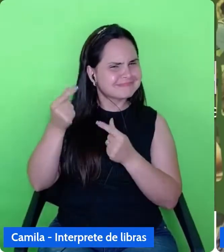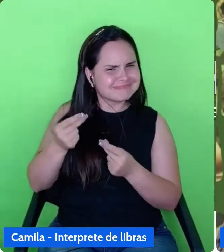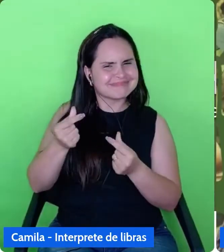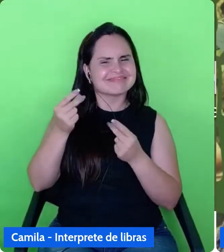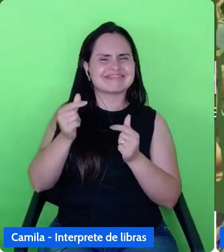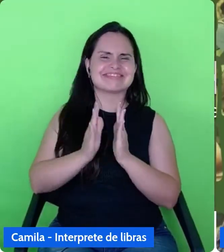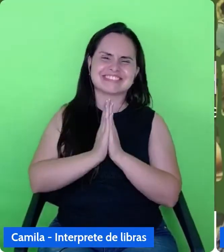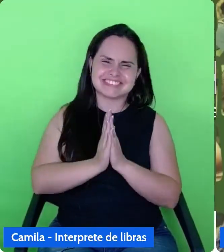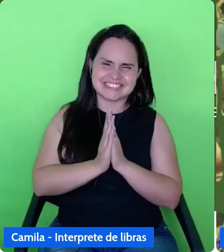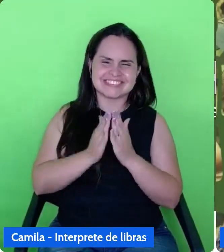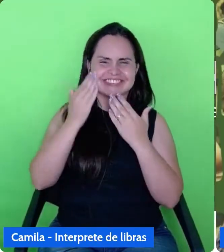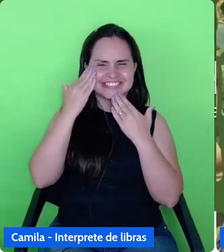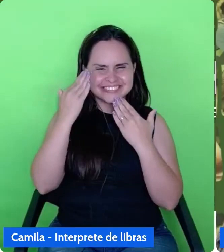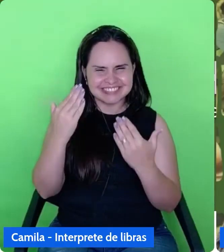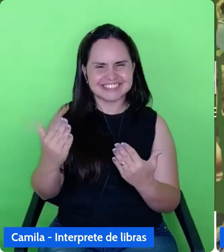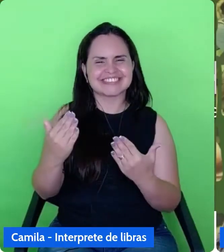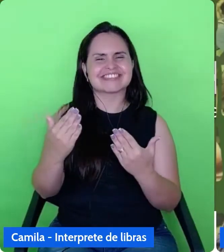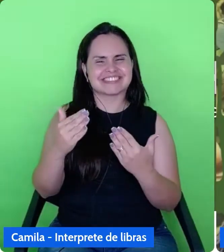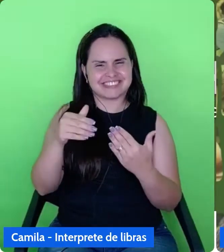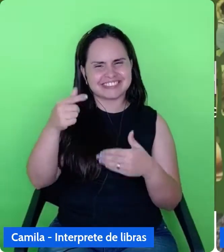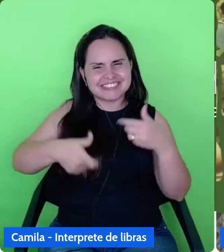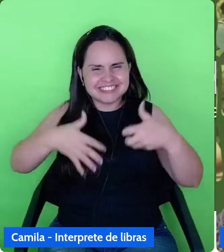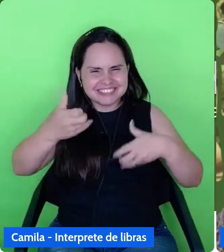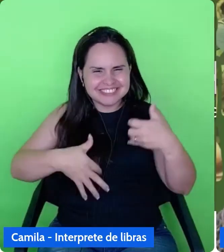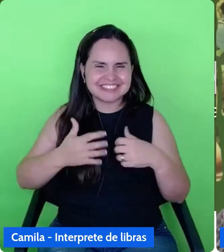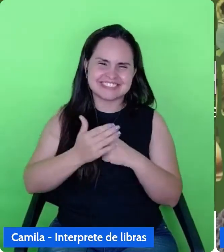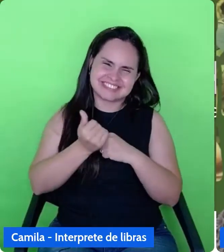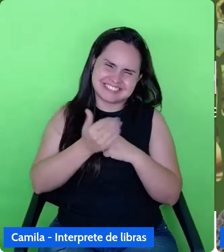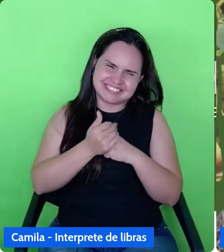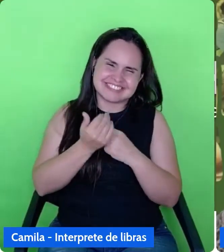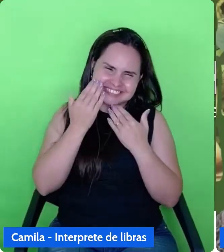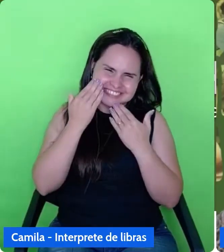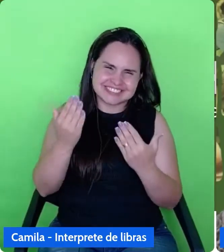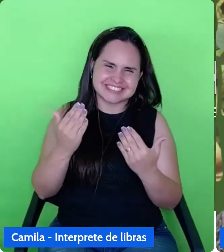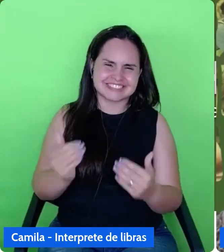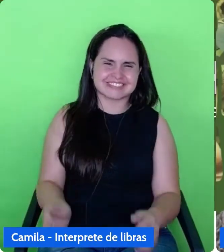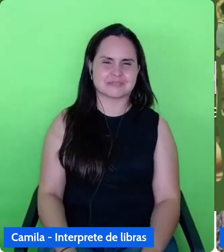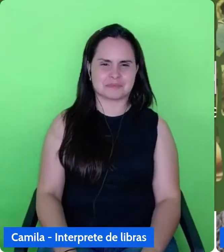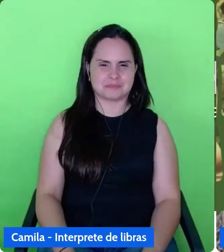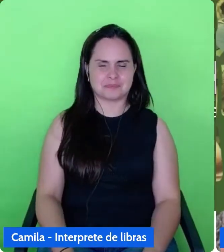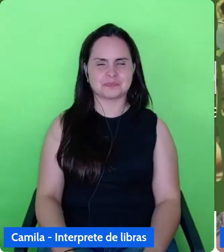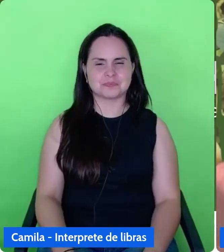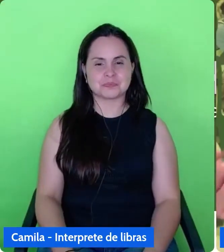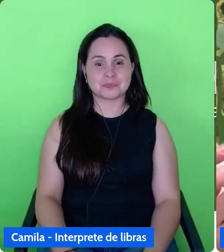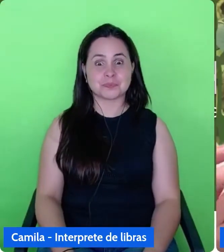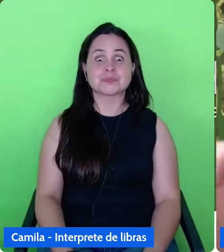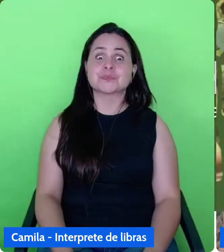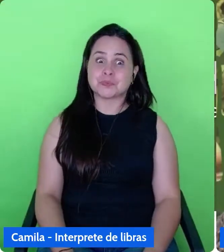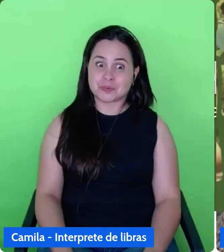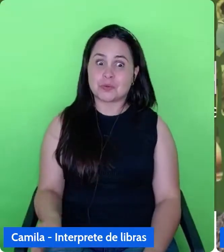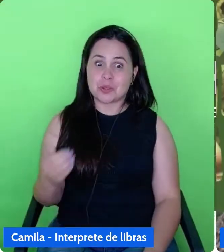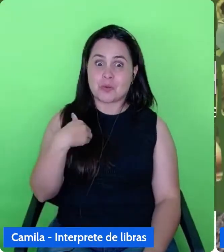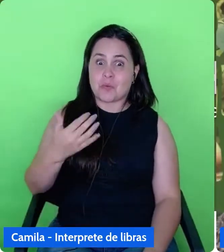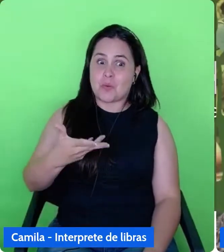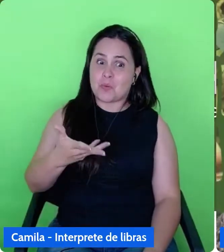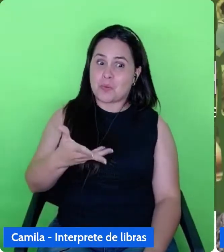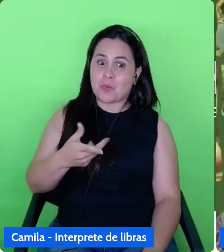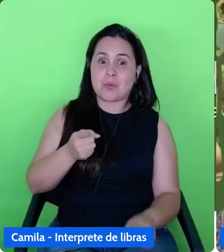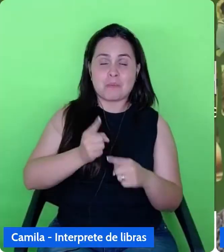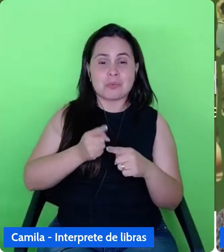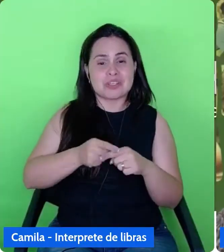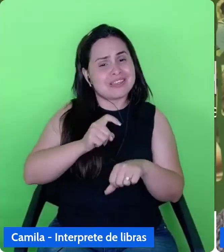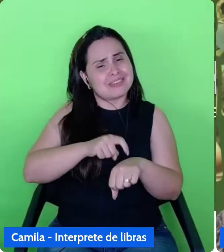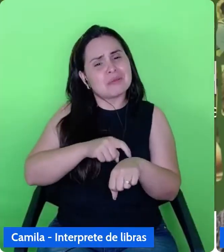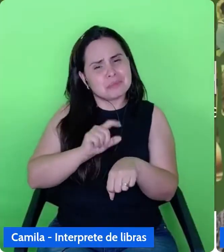obrigado pelo prestígio aí, pelas palavras carinhosas, tá? E eu vou acelerar a apresentação, porque a gente não tem tanto